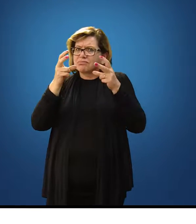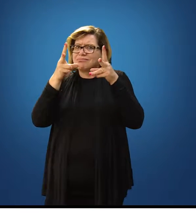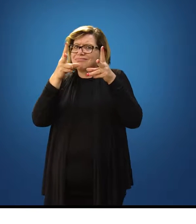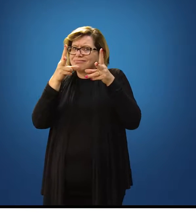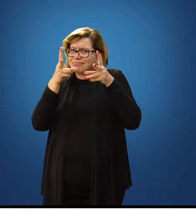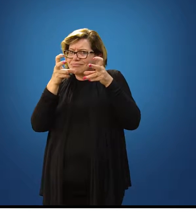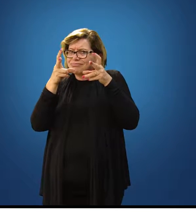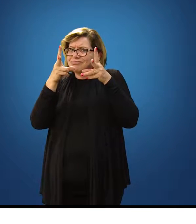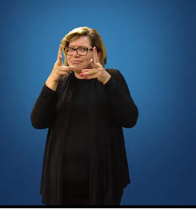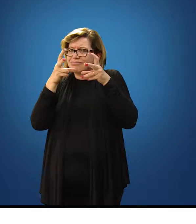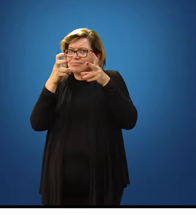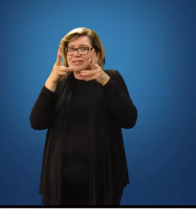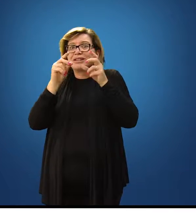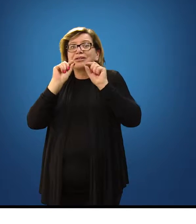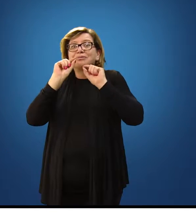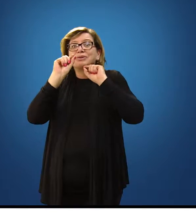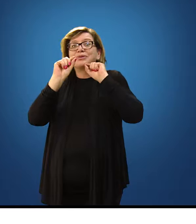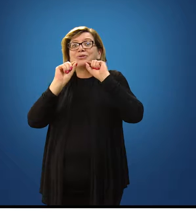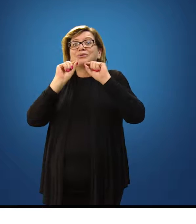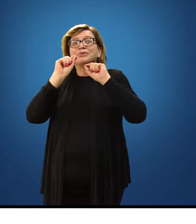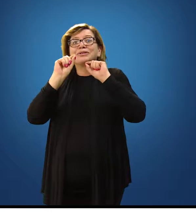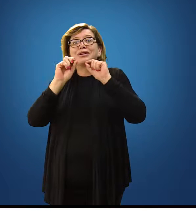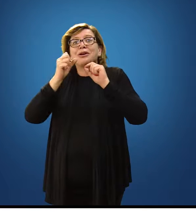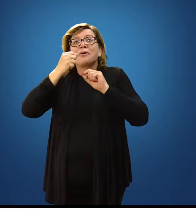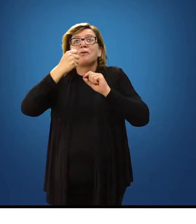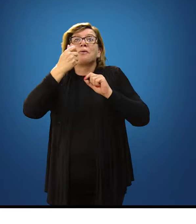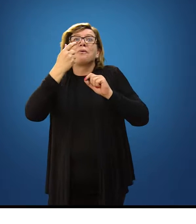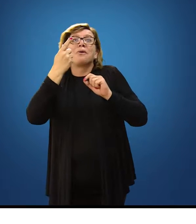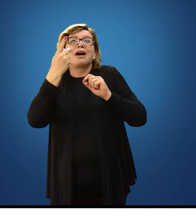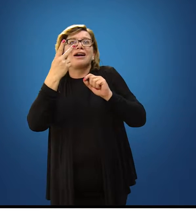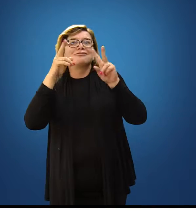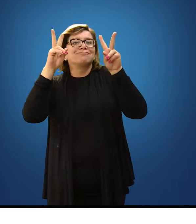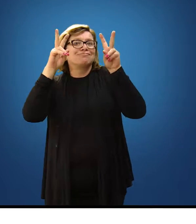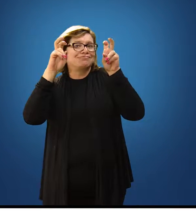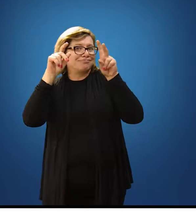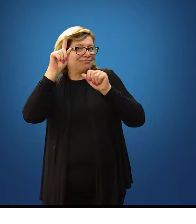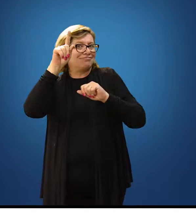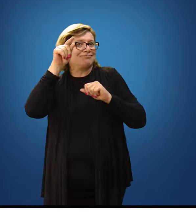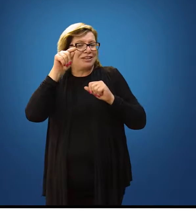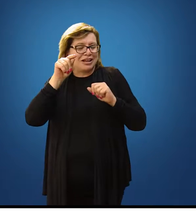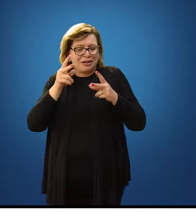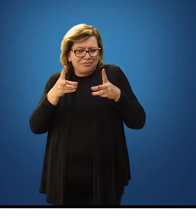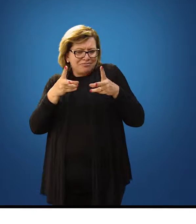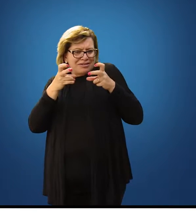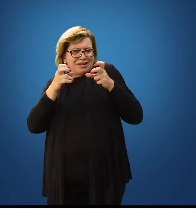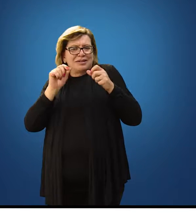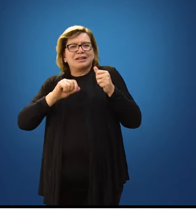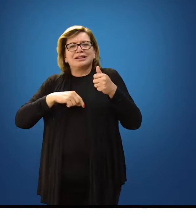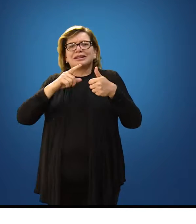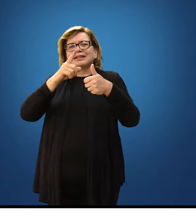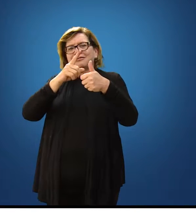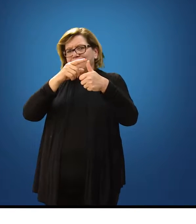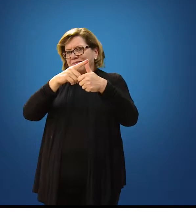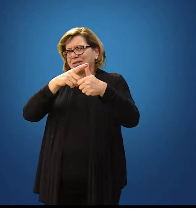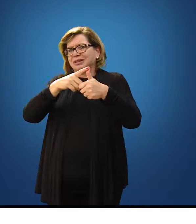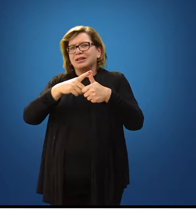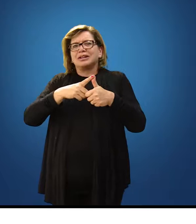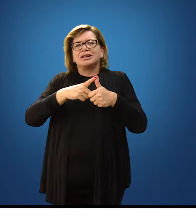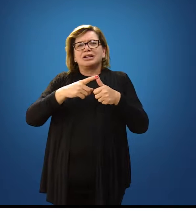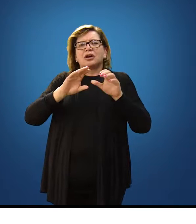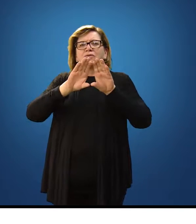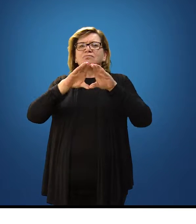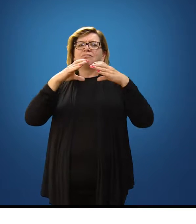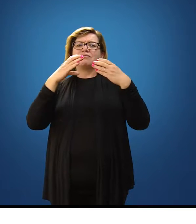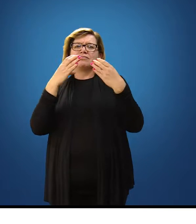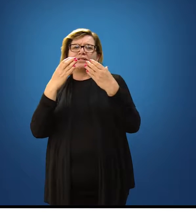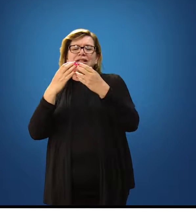ideia que quais seriam os temas. Então nós temos aqui a questão relacionada às